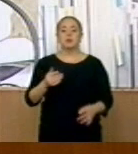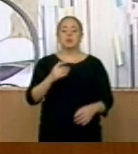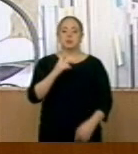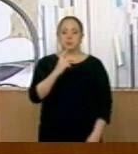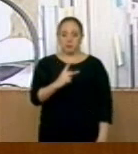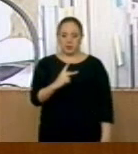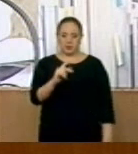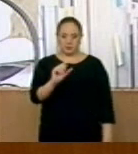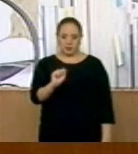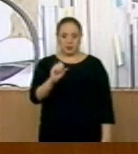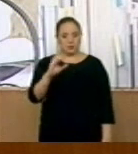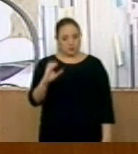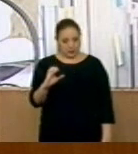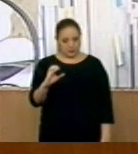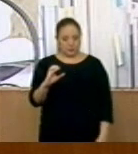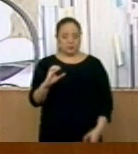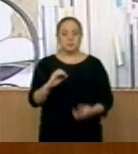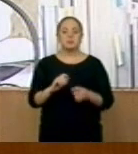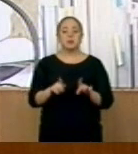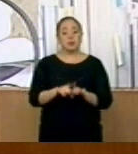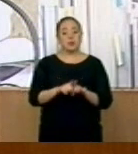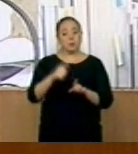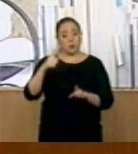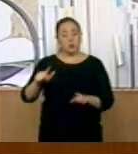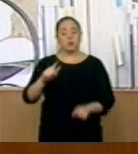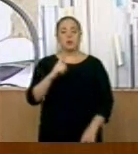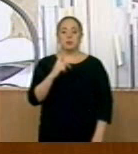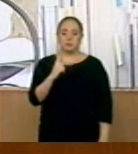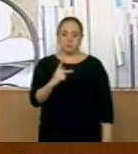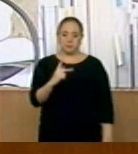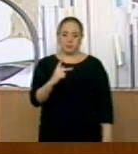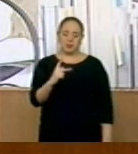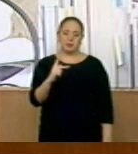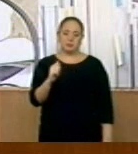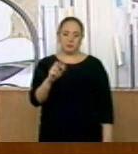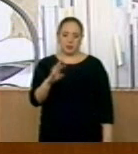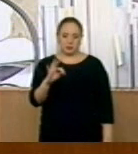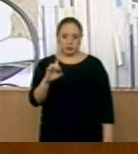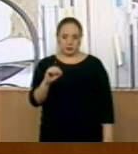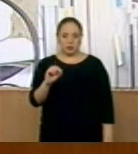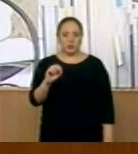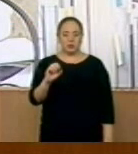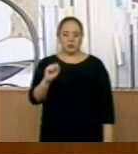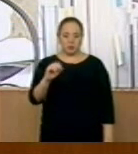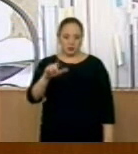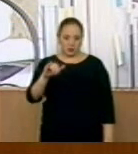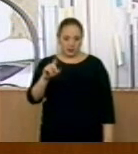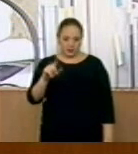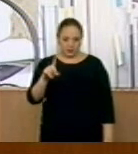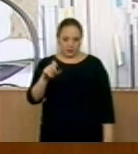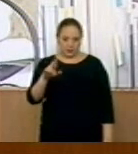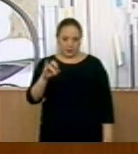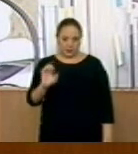Social Cristão, PSC, e o Partido Solidariedade, sendo interessados o presidente da República, Senado